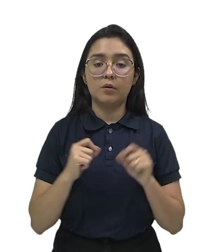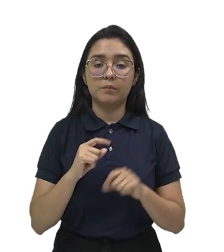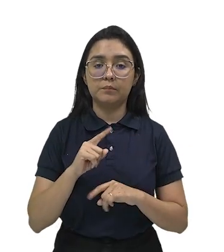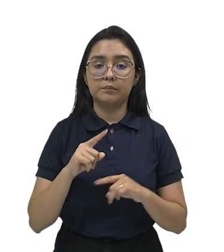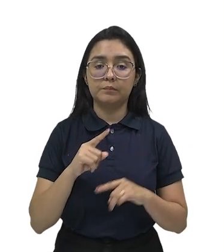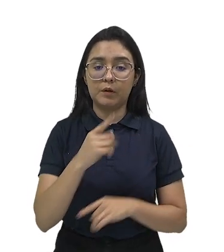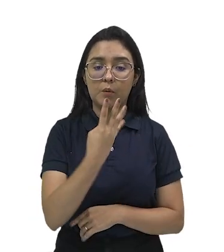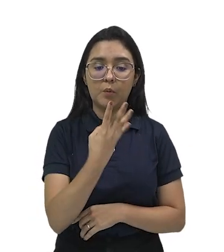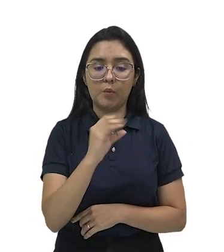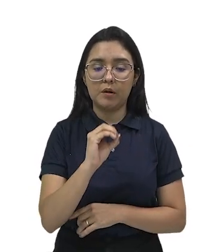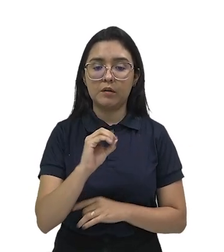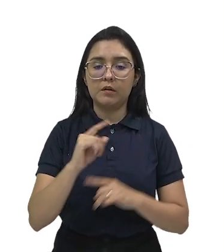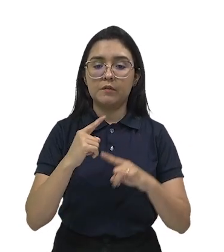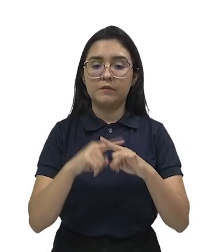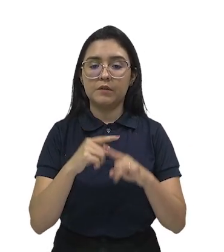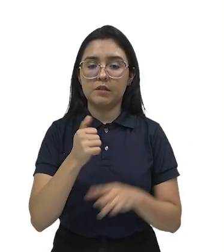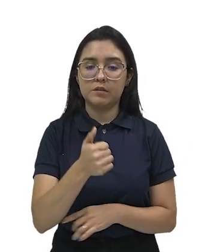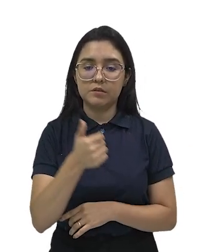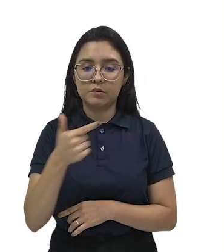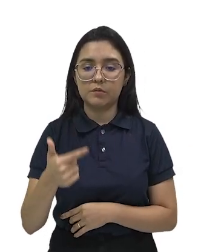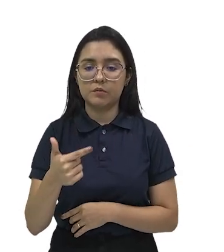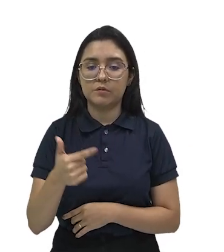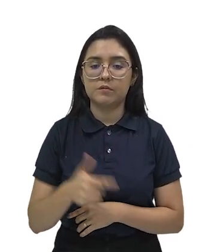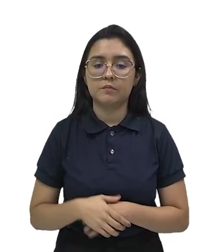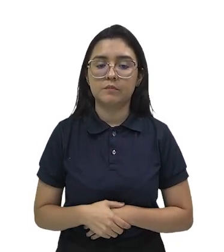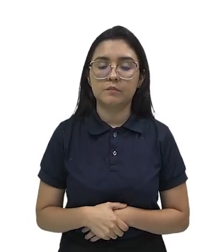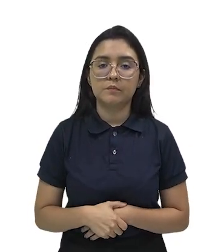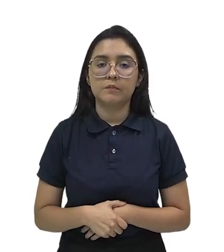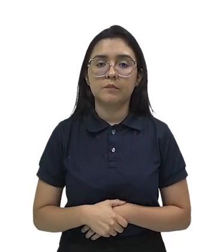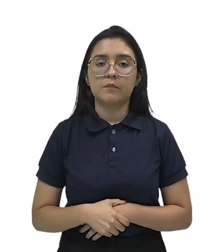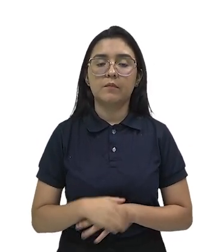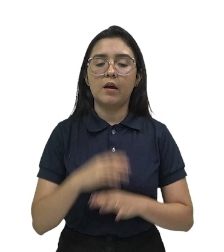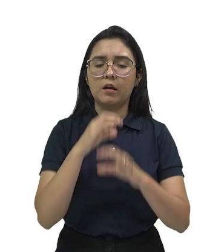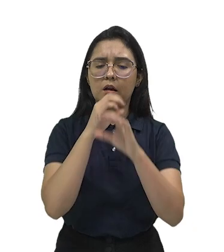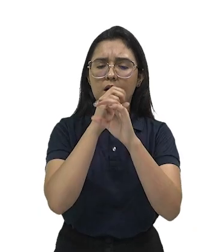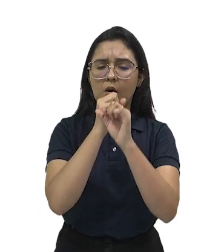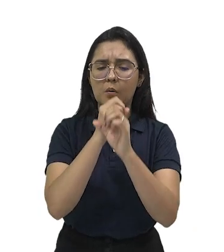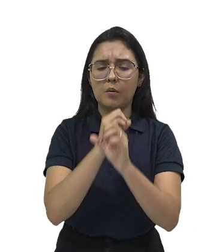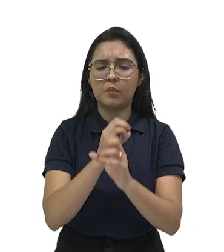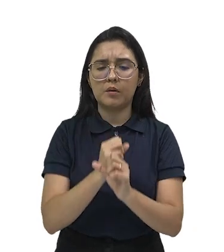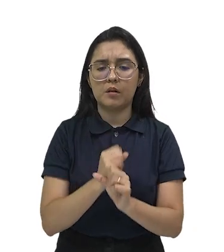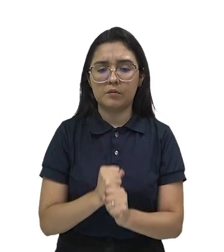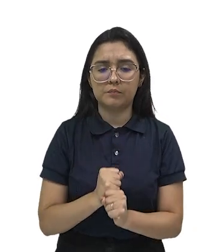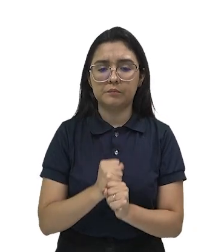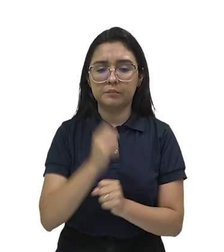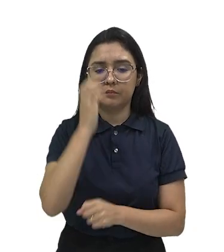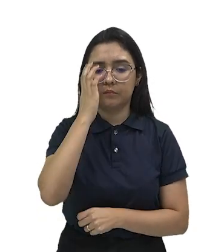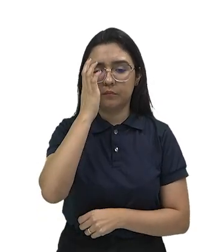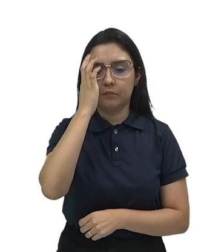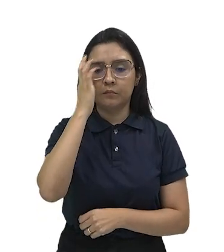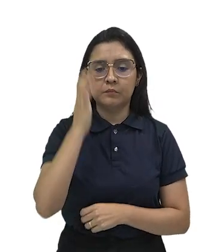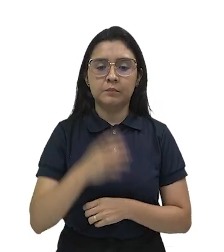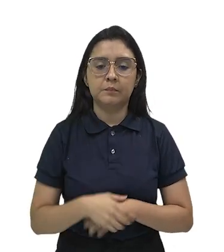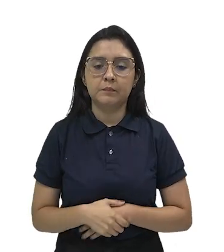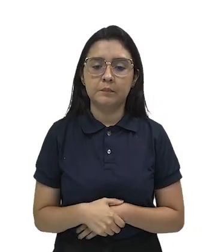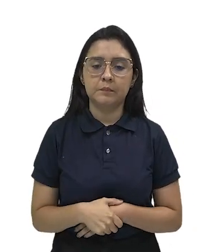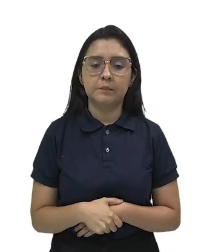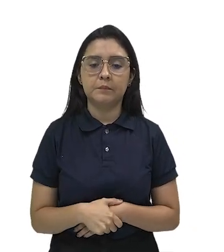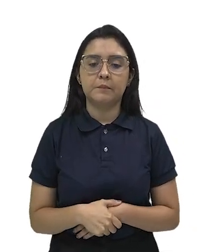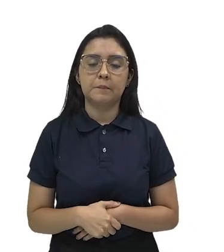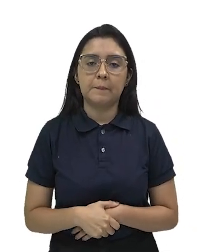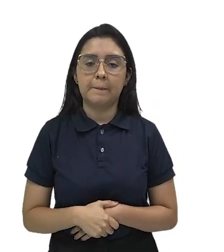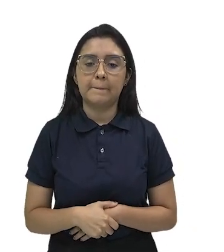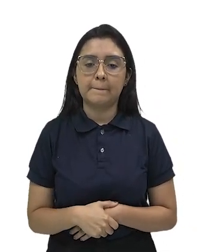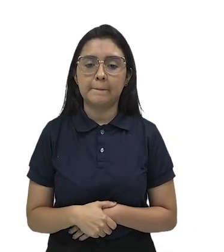multiplicar. 40 vezes 12. Vai fazendo a conta com calma. Vamos ao nosso borrãozinho aqui, ó. 12 vezes